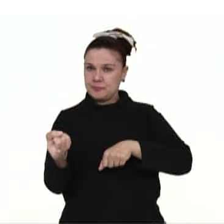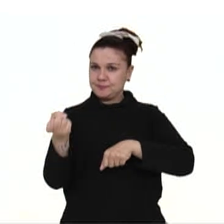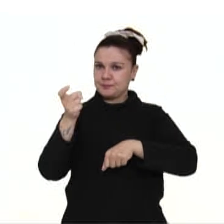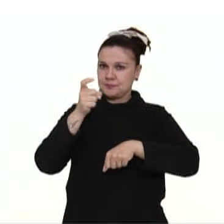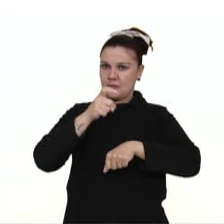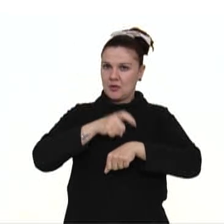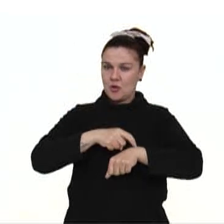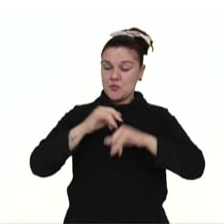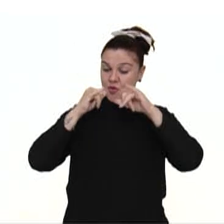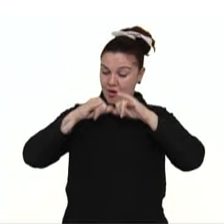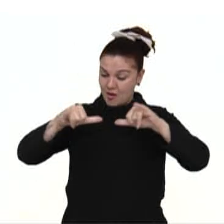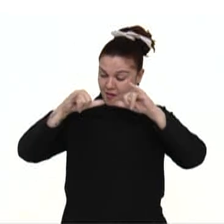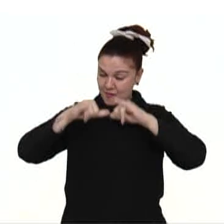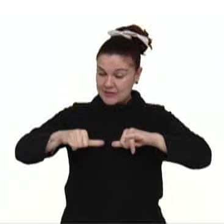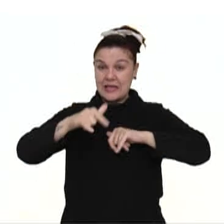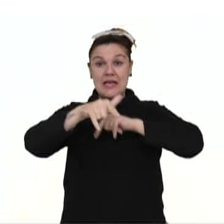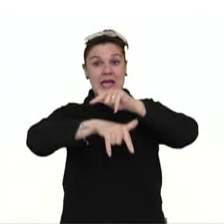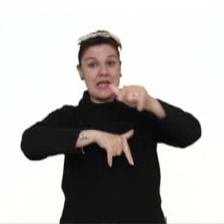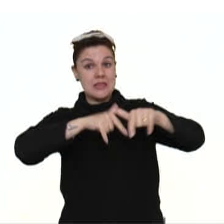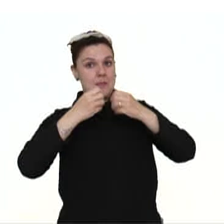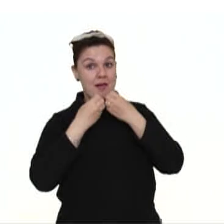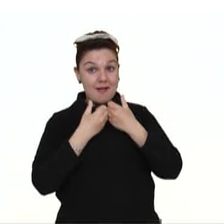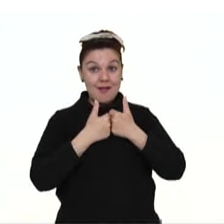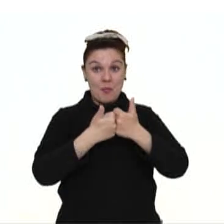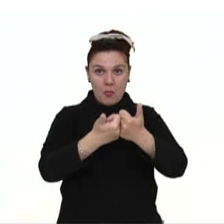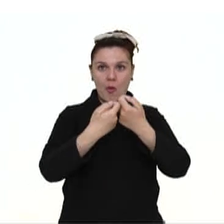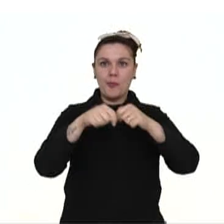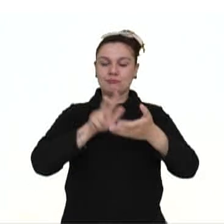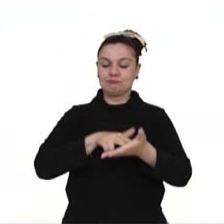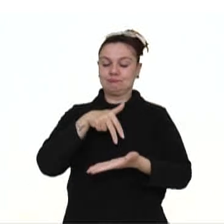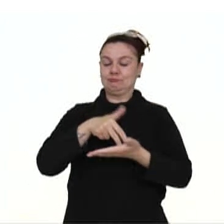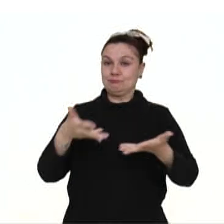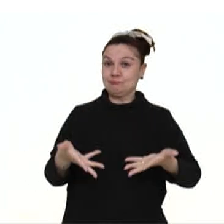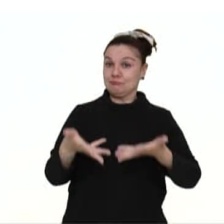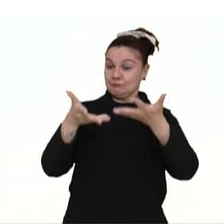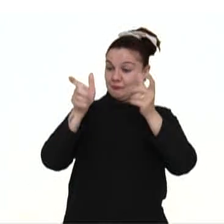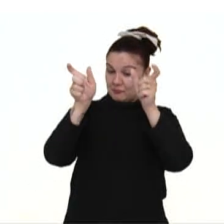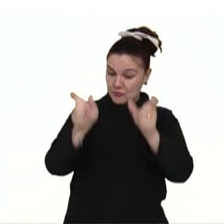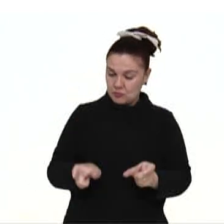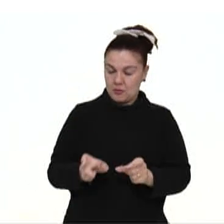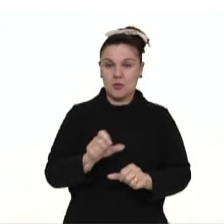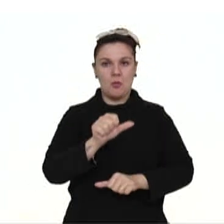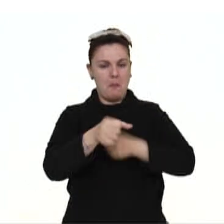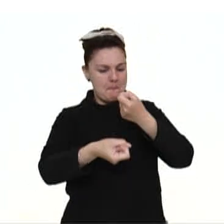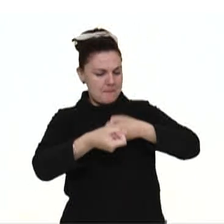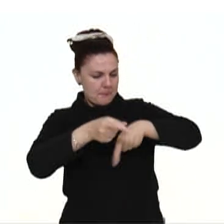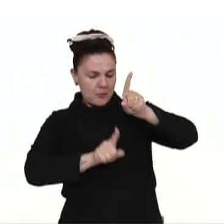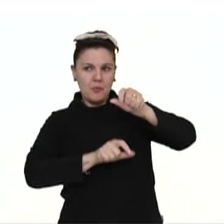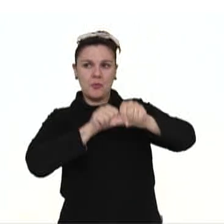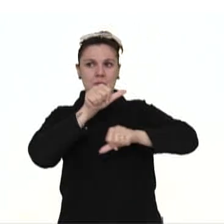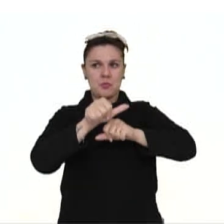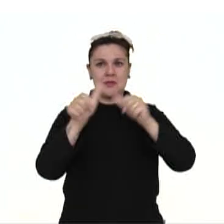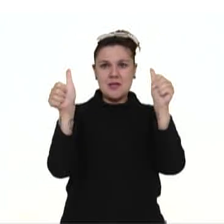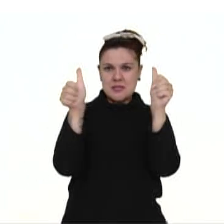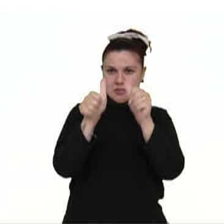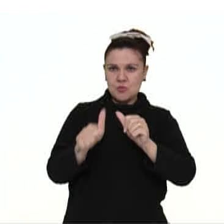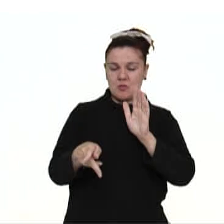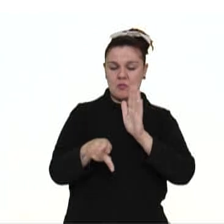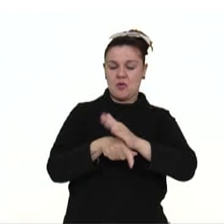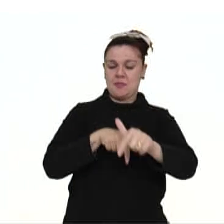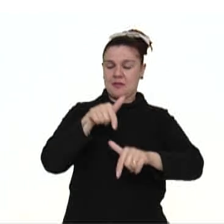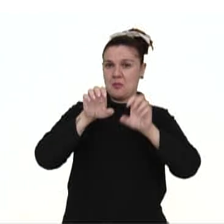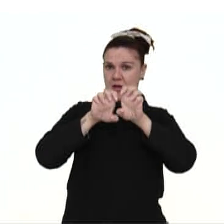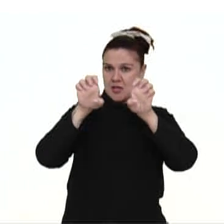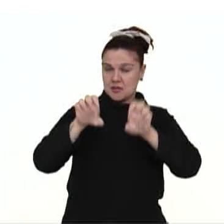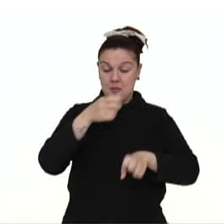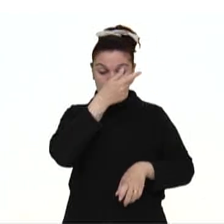começaram a pregar para as outras que trabalhar é bom e dignifica o homem. Grandes mudanças na estrutura do trabalho tiraram a